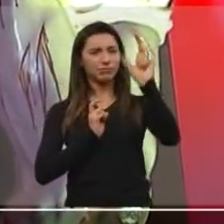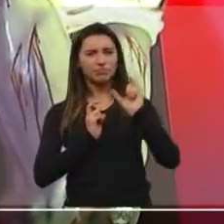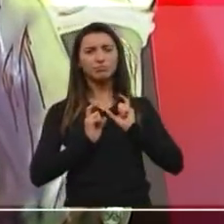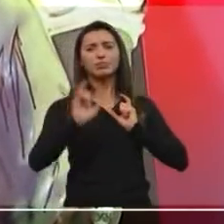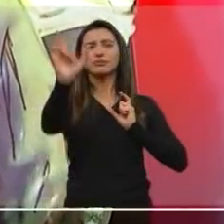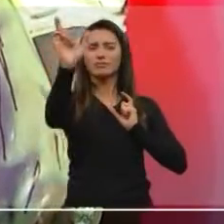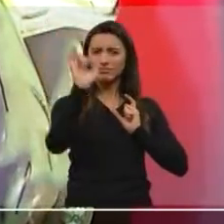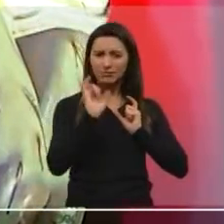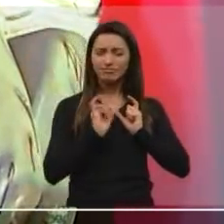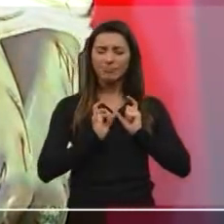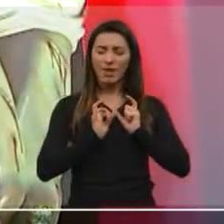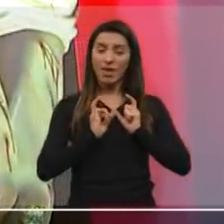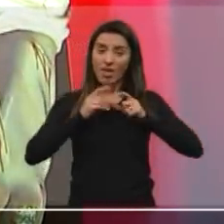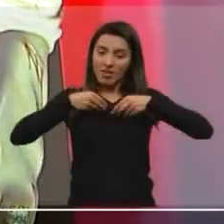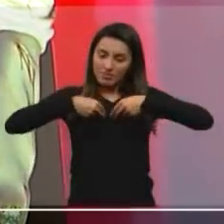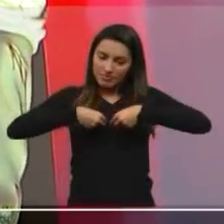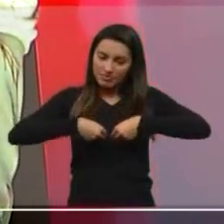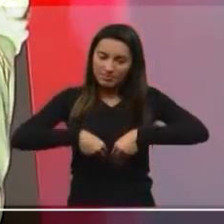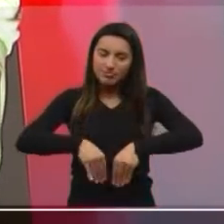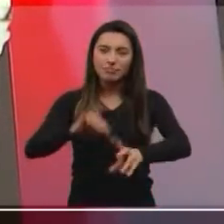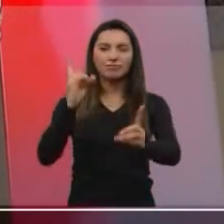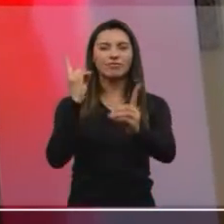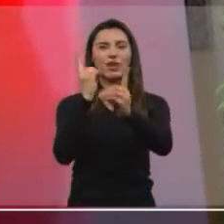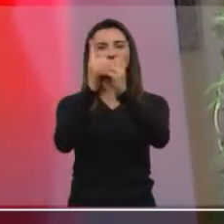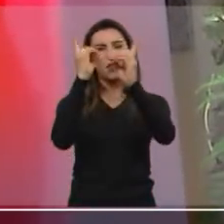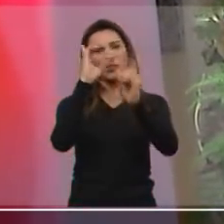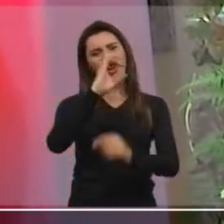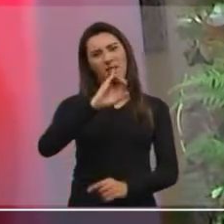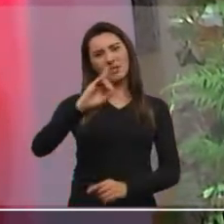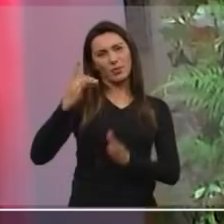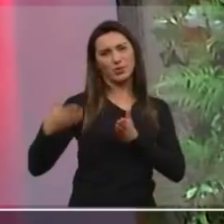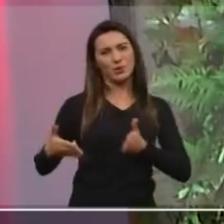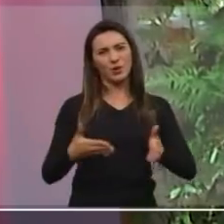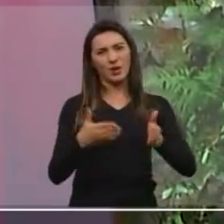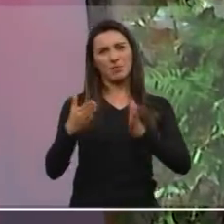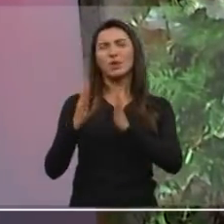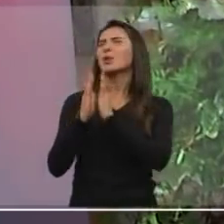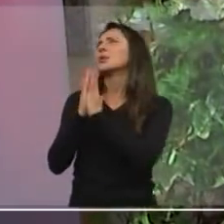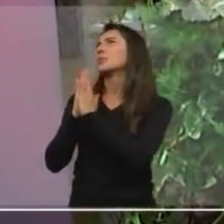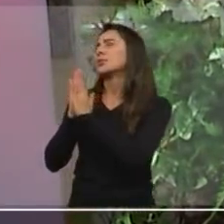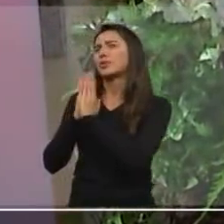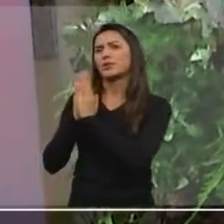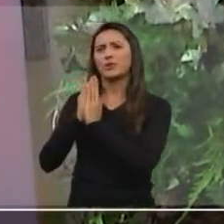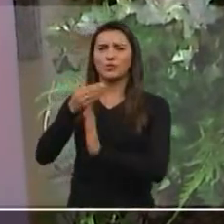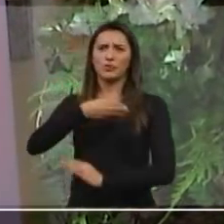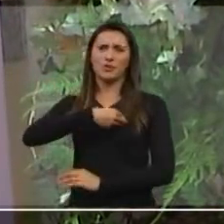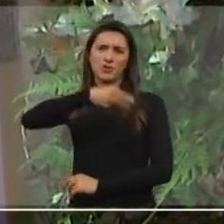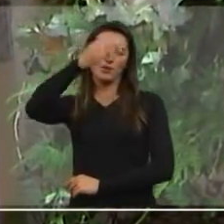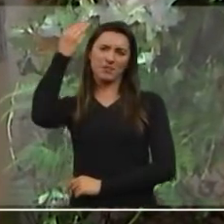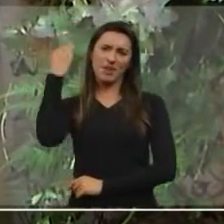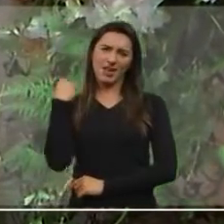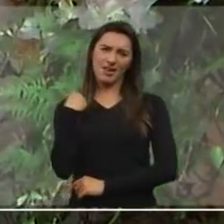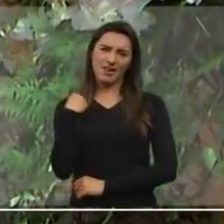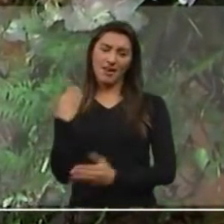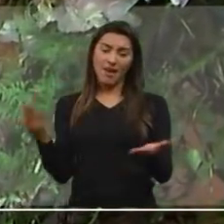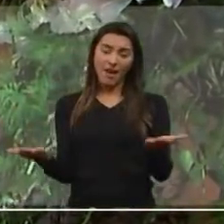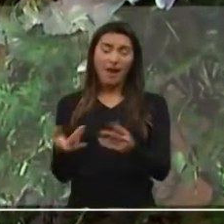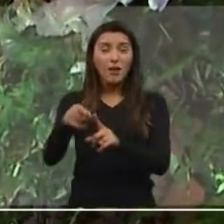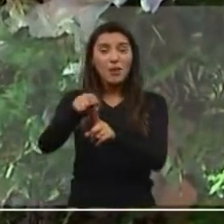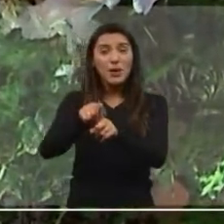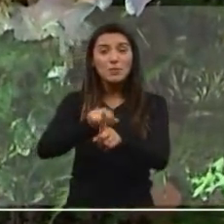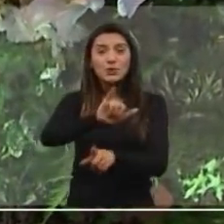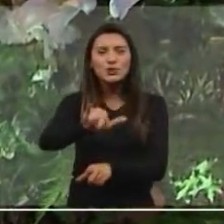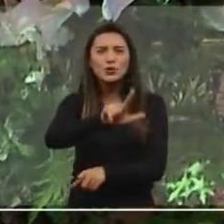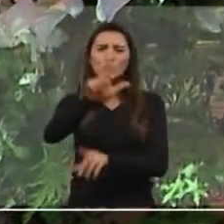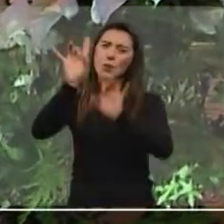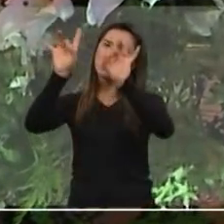terra boa é isso no melhor de deus em nós a senhora do carmo óleo nesse mês a vida